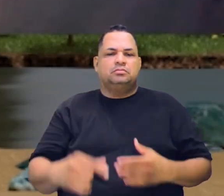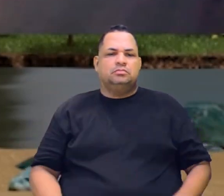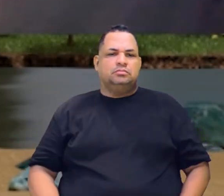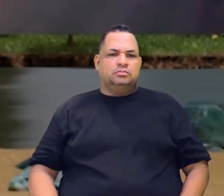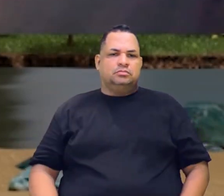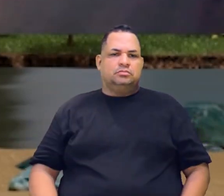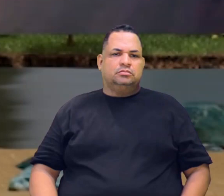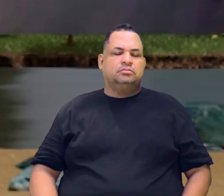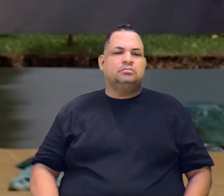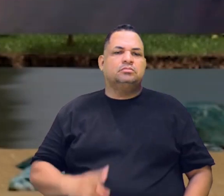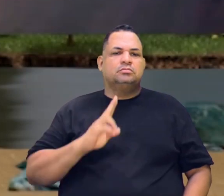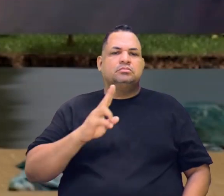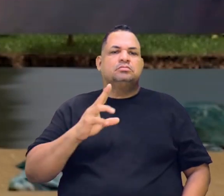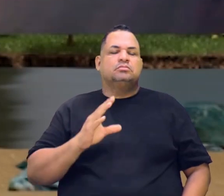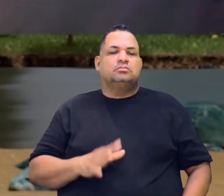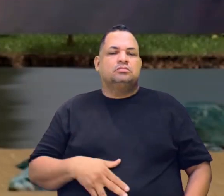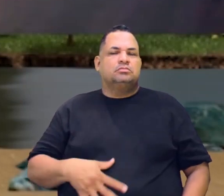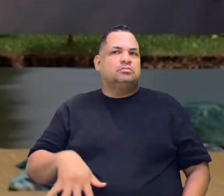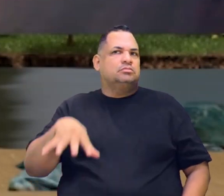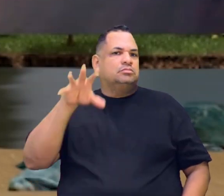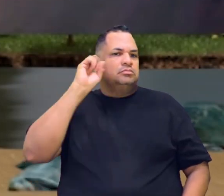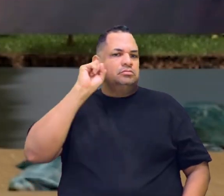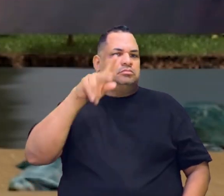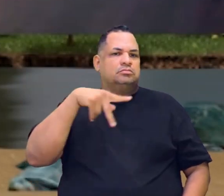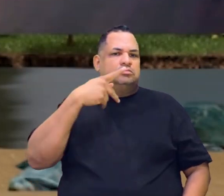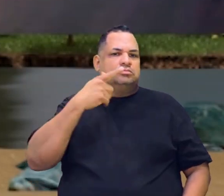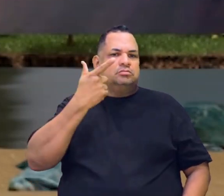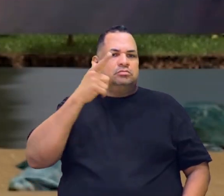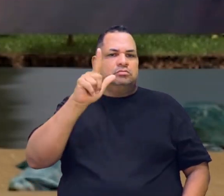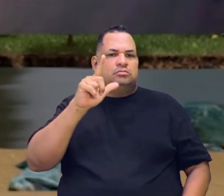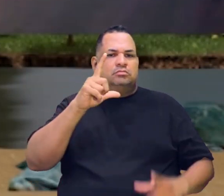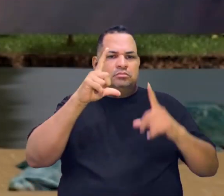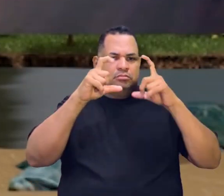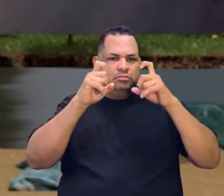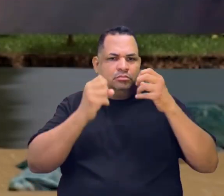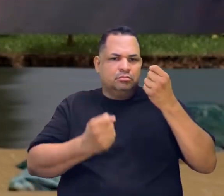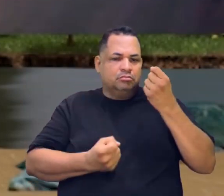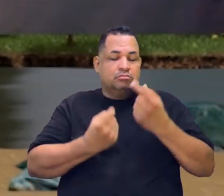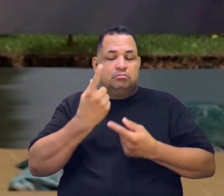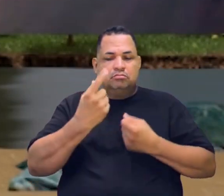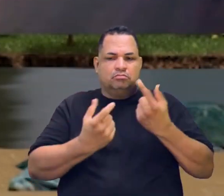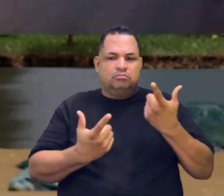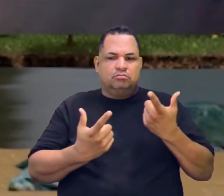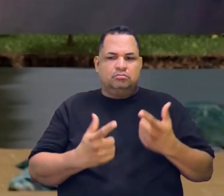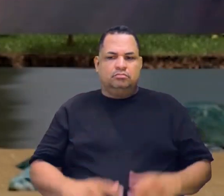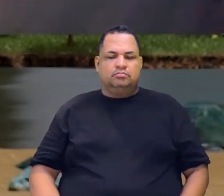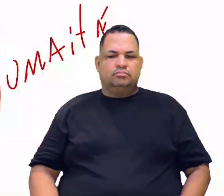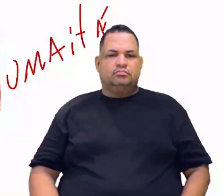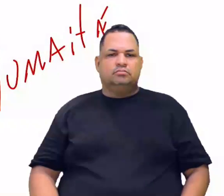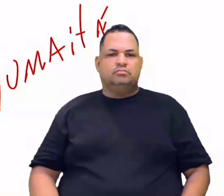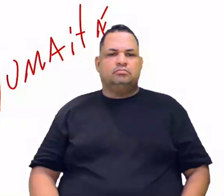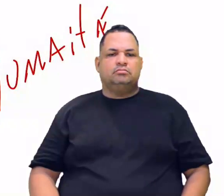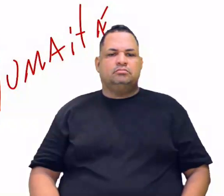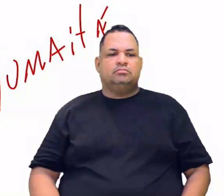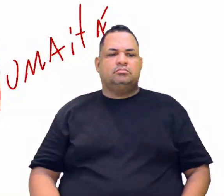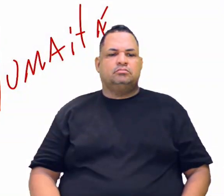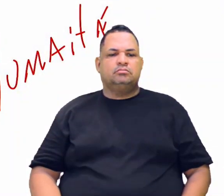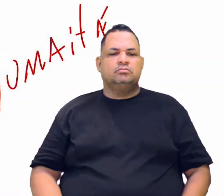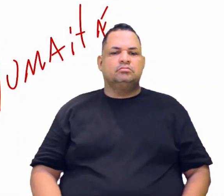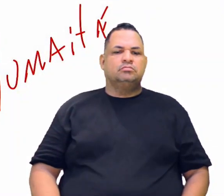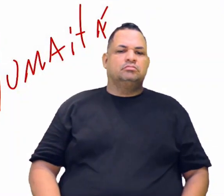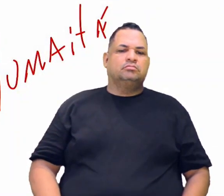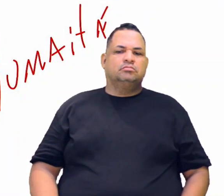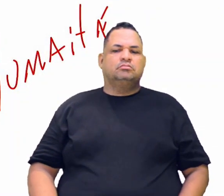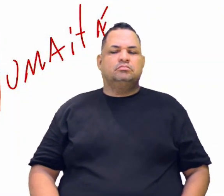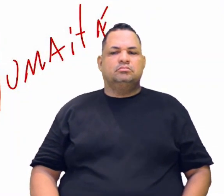sempre ouvi falar dessas tribos indígenas, mas eu consegui fotografar alguns. Incrível. Vamos lá? Na sequência, olha